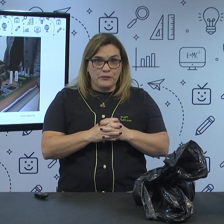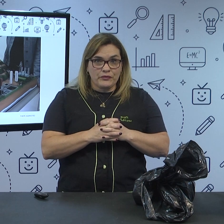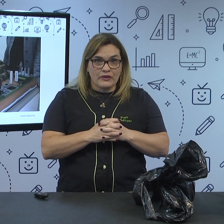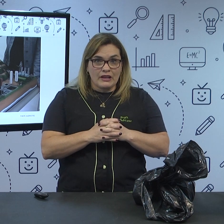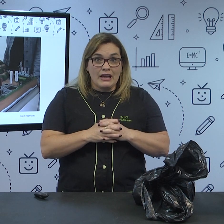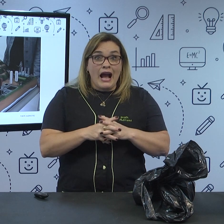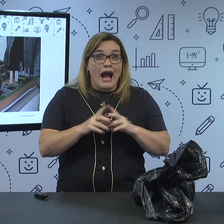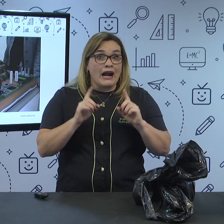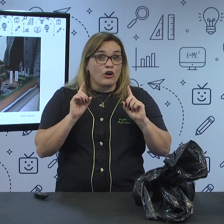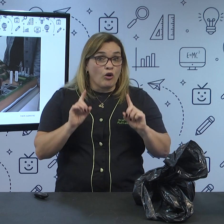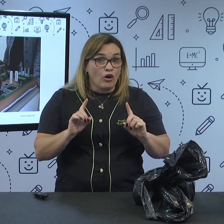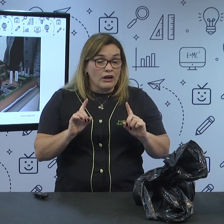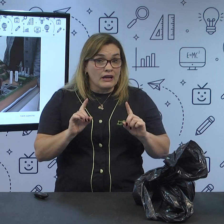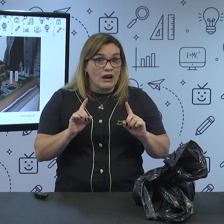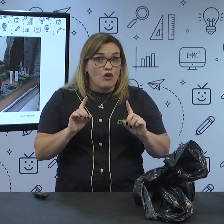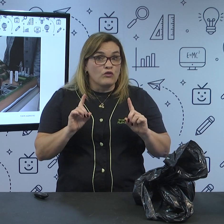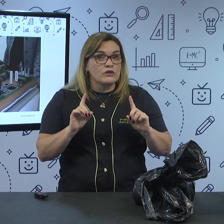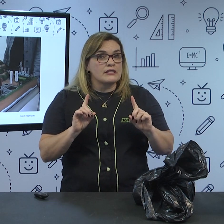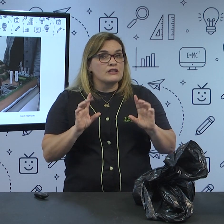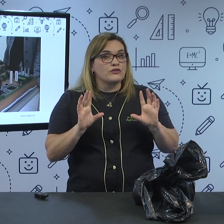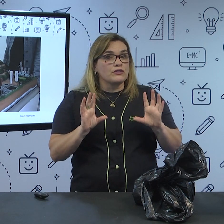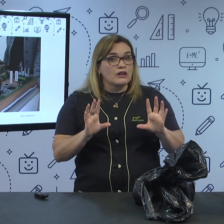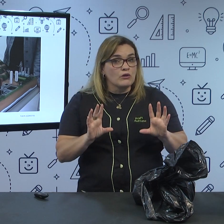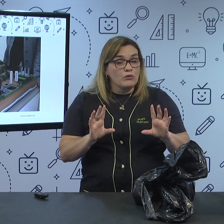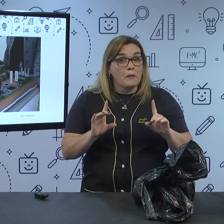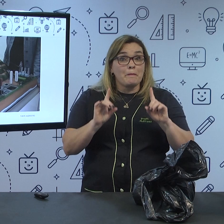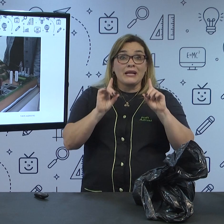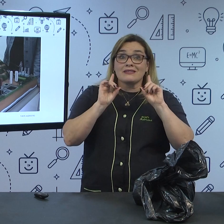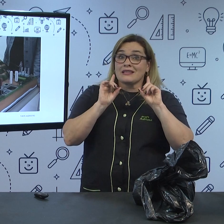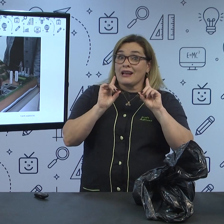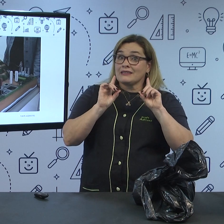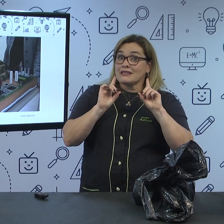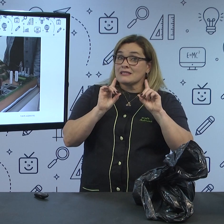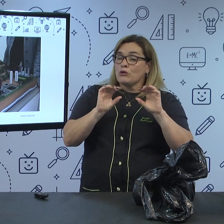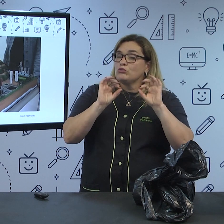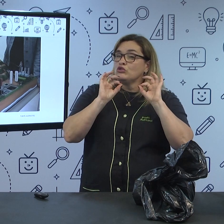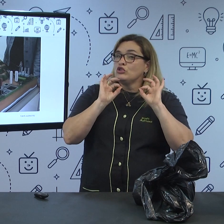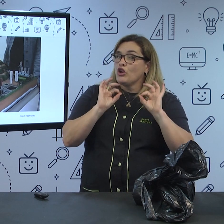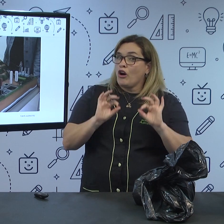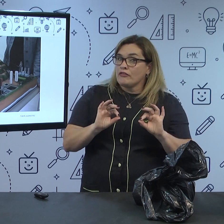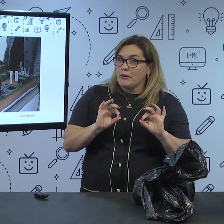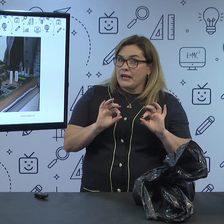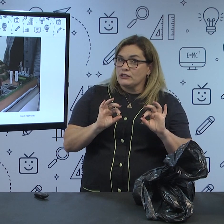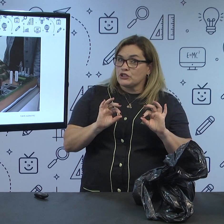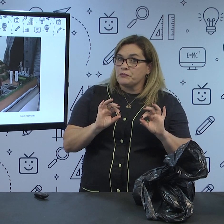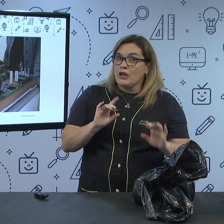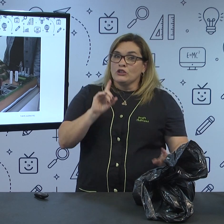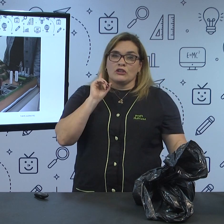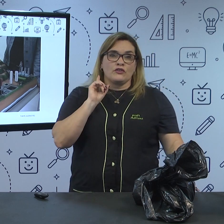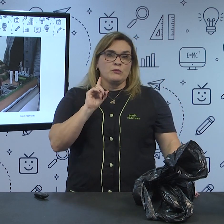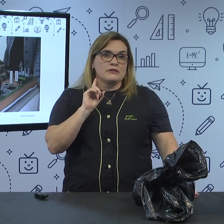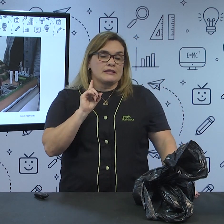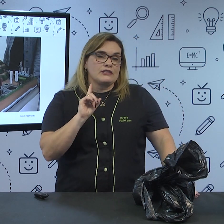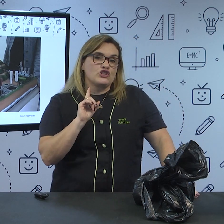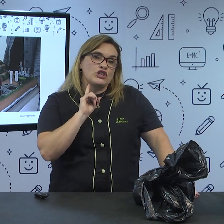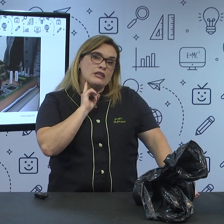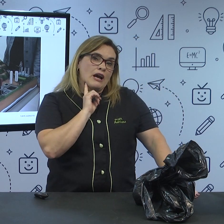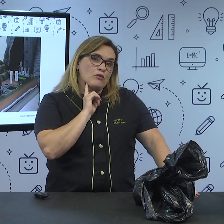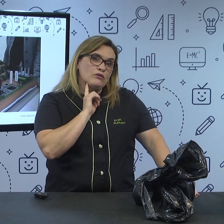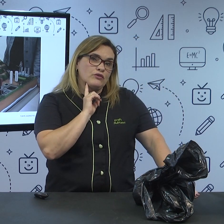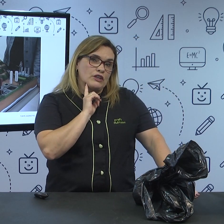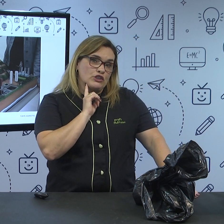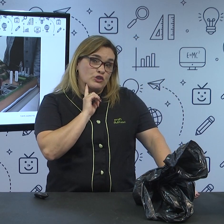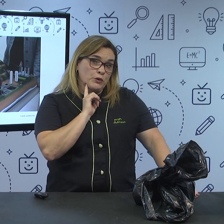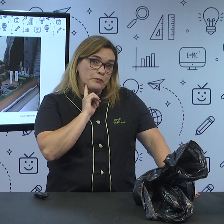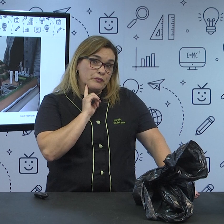então? Agora, vocês vão prestar atenção novamente. Nós vamos assistir